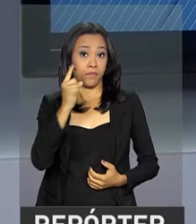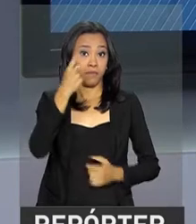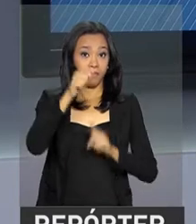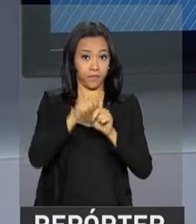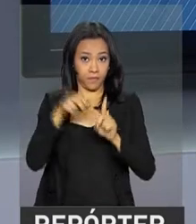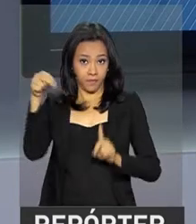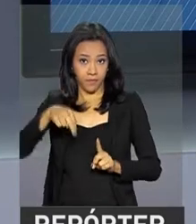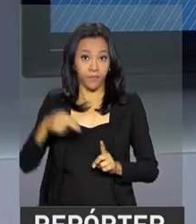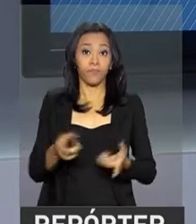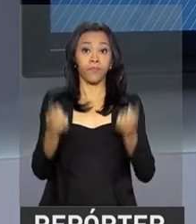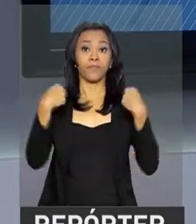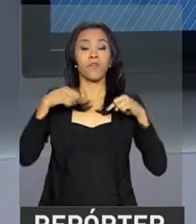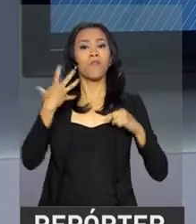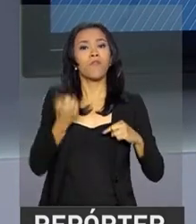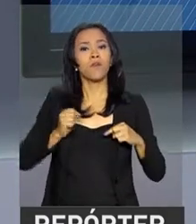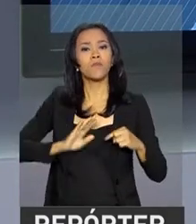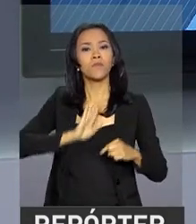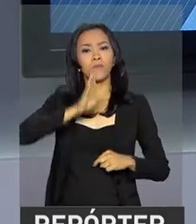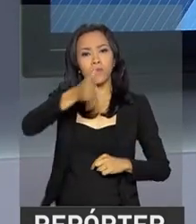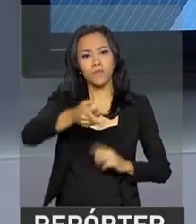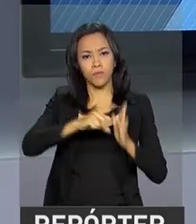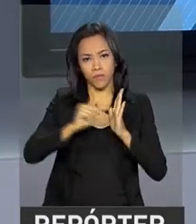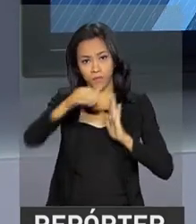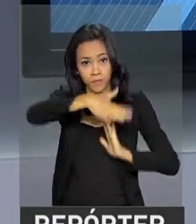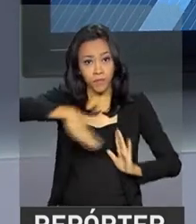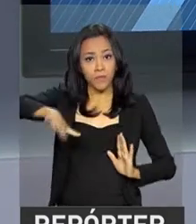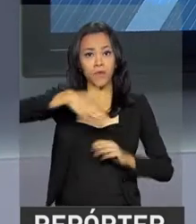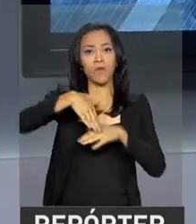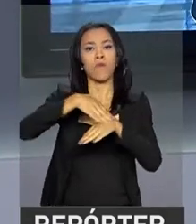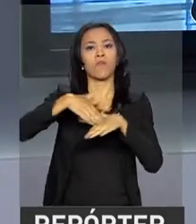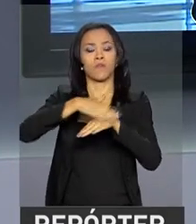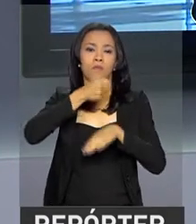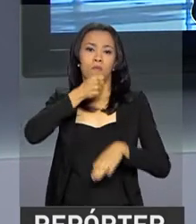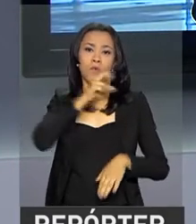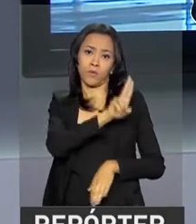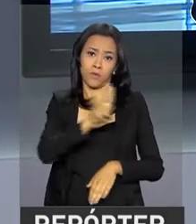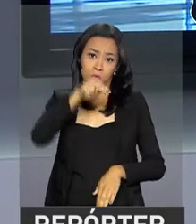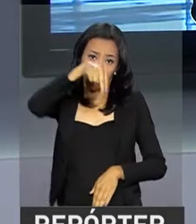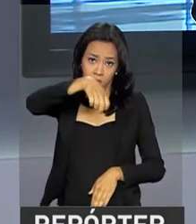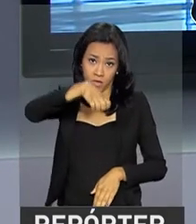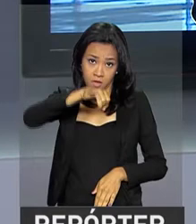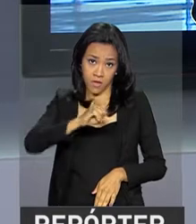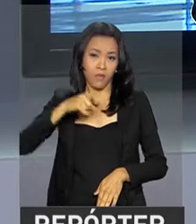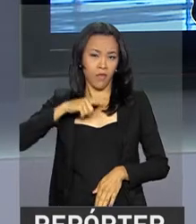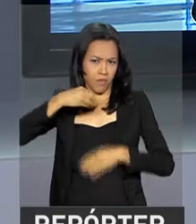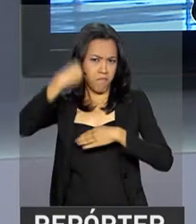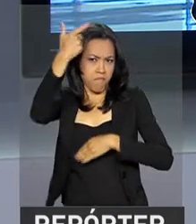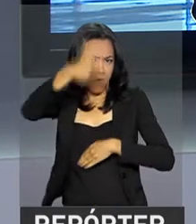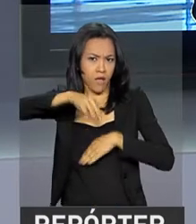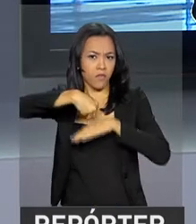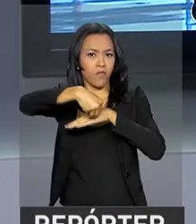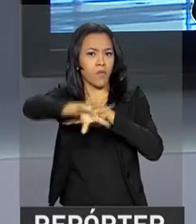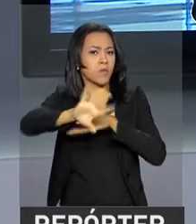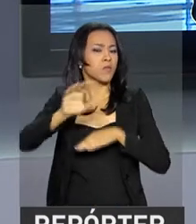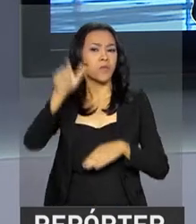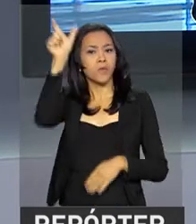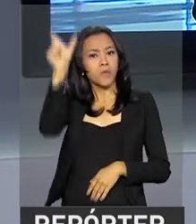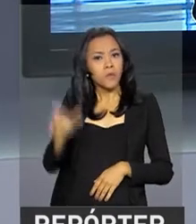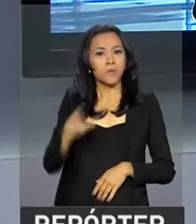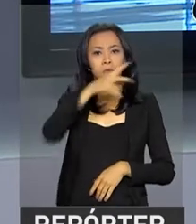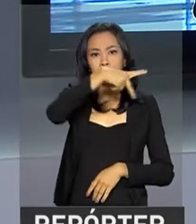novembro vamos agora ao palácio do planalto conversar com o repórter ney pereira ele traz pra gente informações sobre o presidente michel